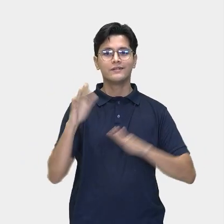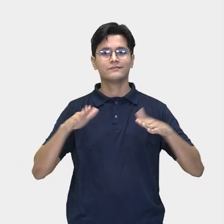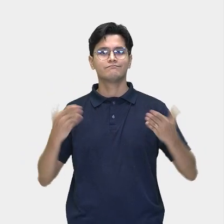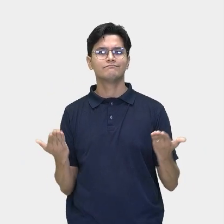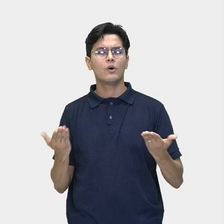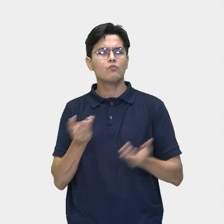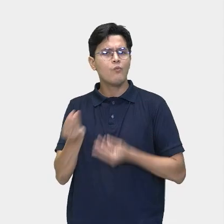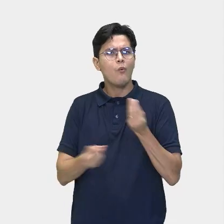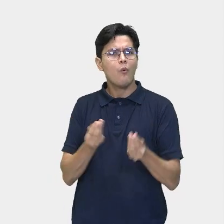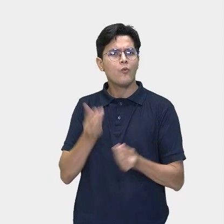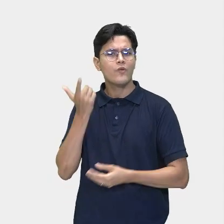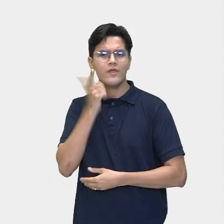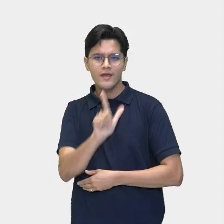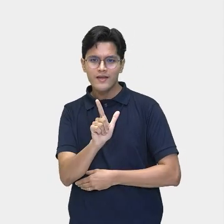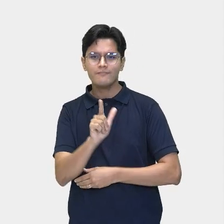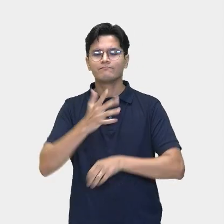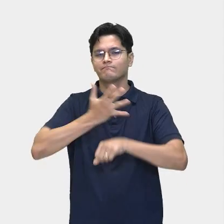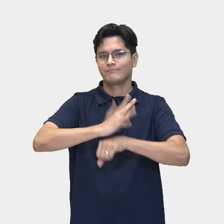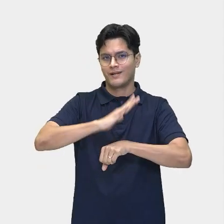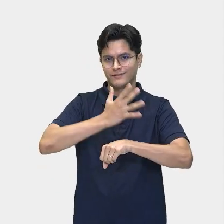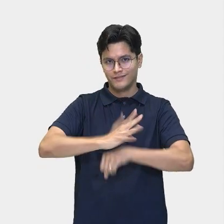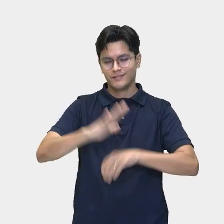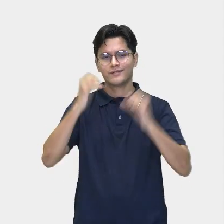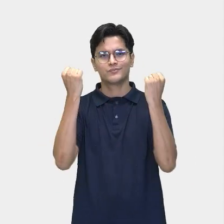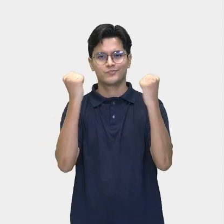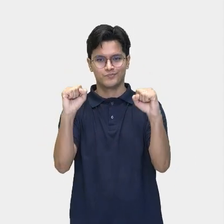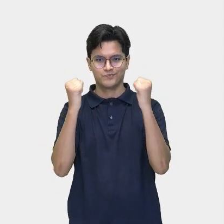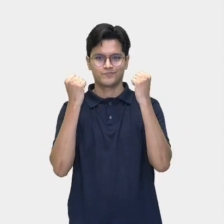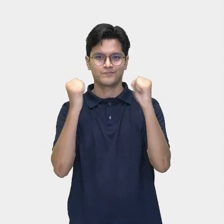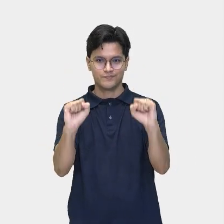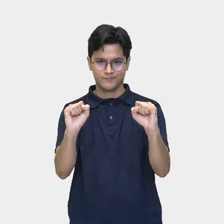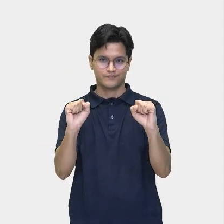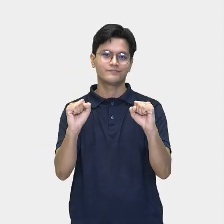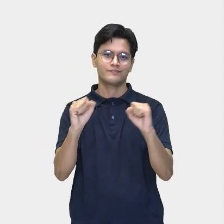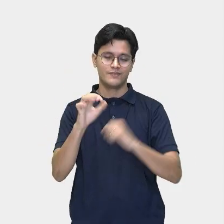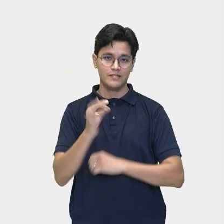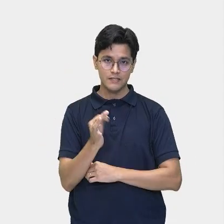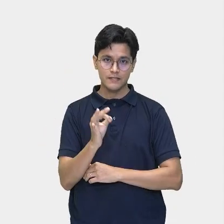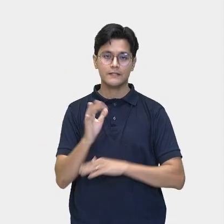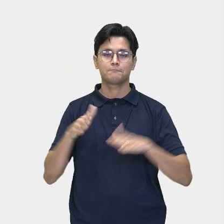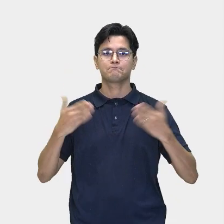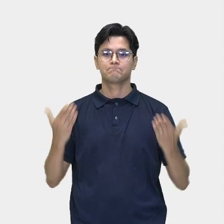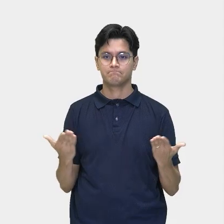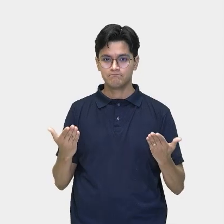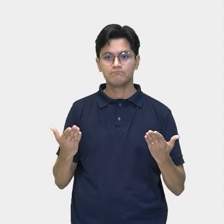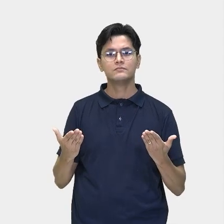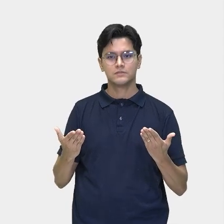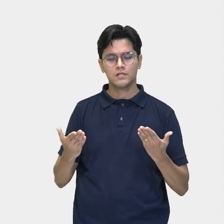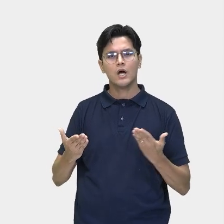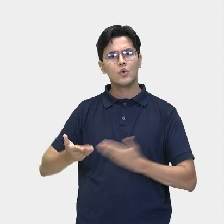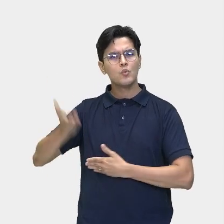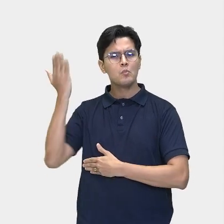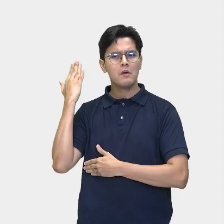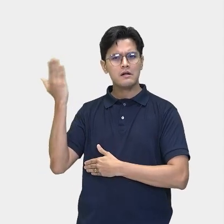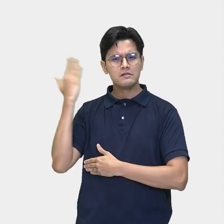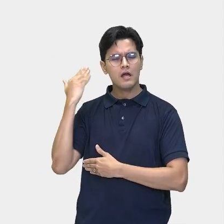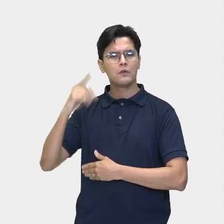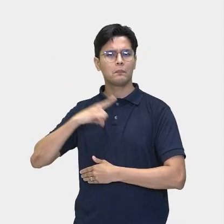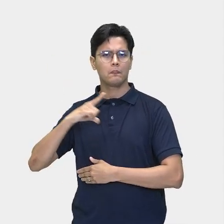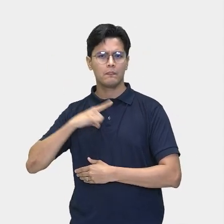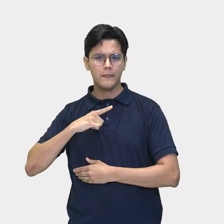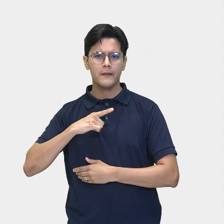tinha a conotação de treinamento, treinar o seu físico, treinar o seu